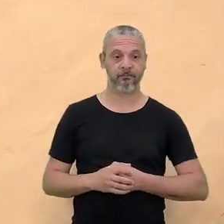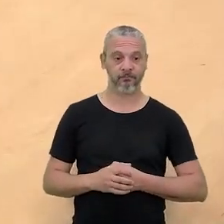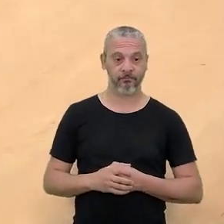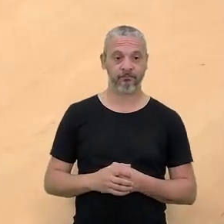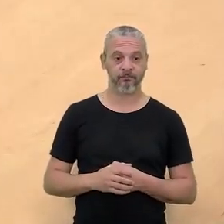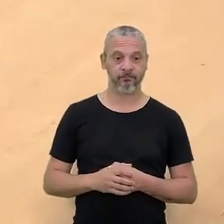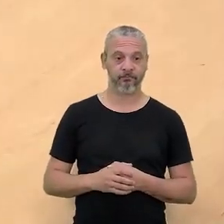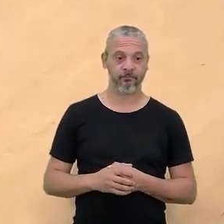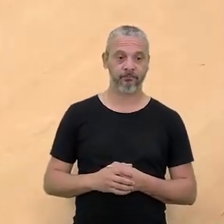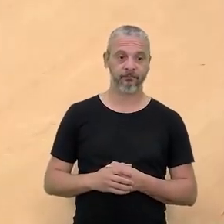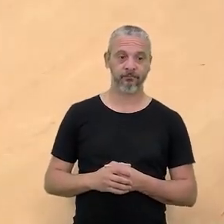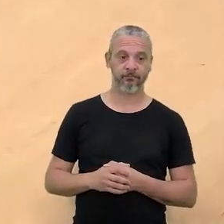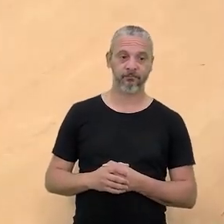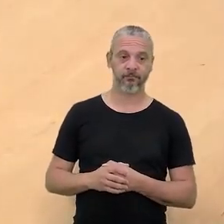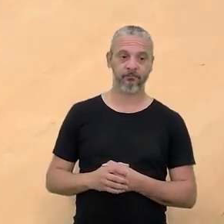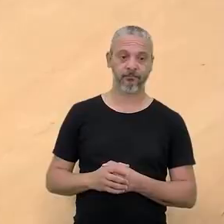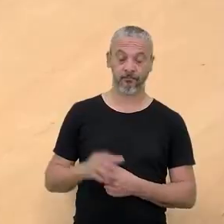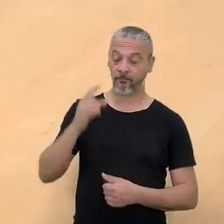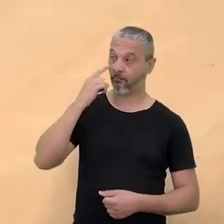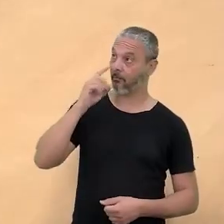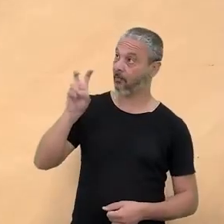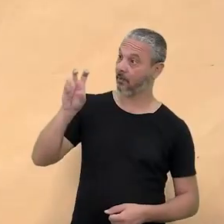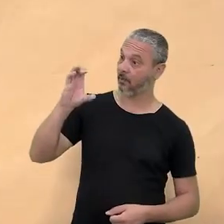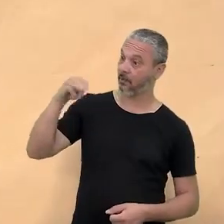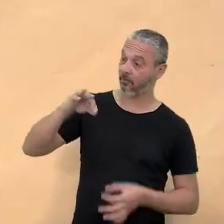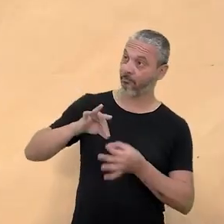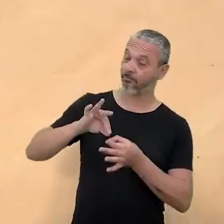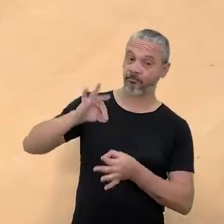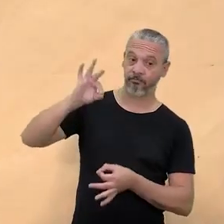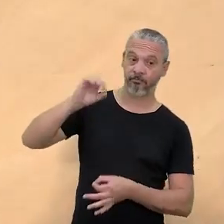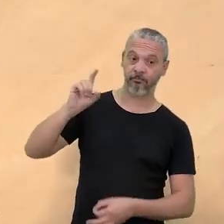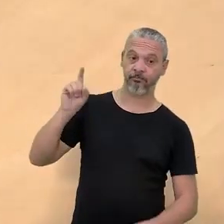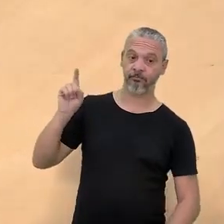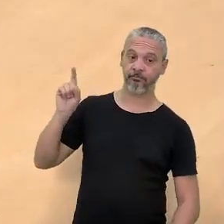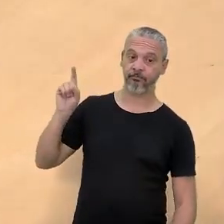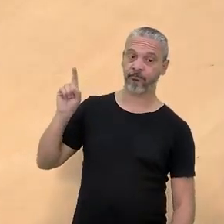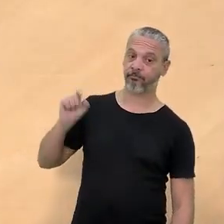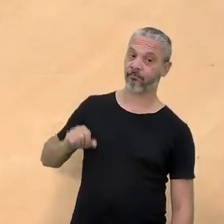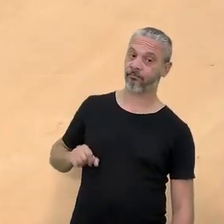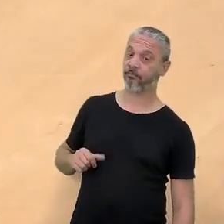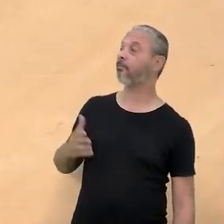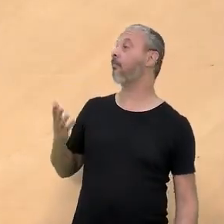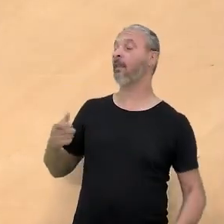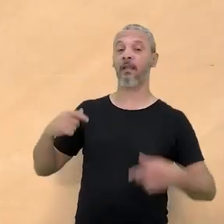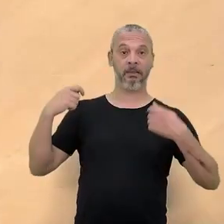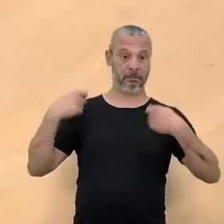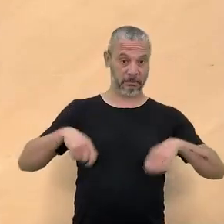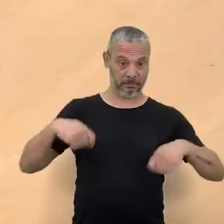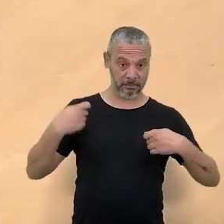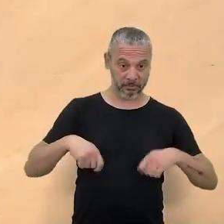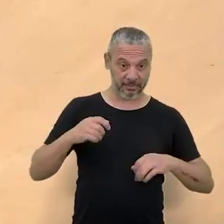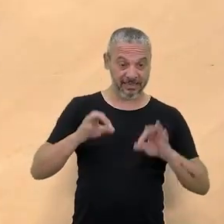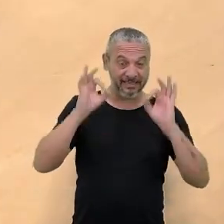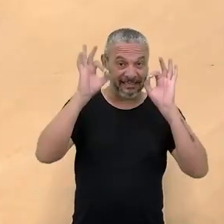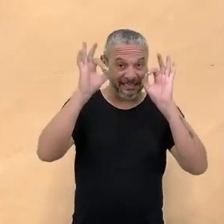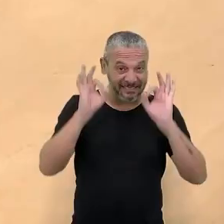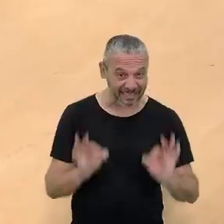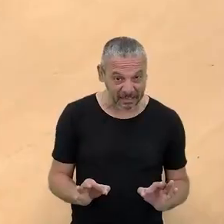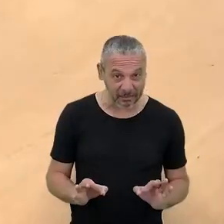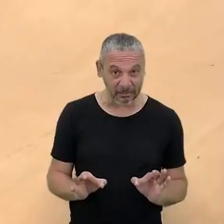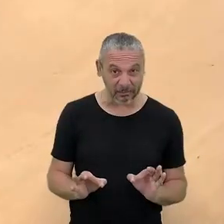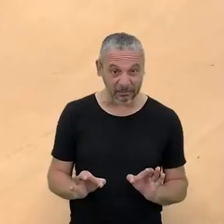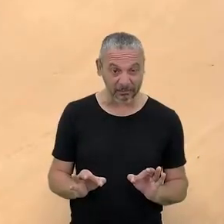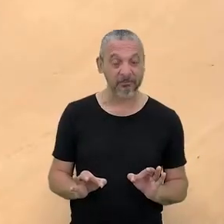centímetros por 5 centímetros aqui na régua. Ah, precisa ser